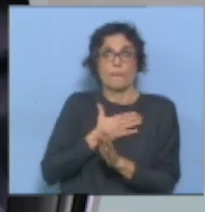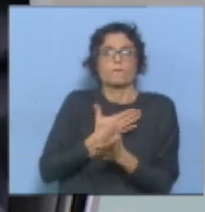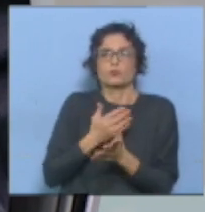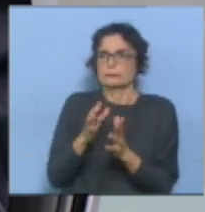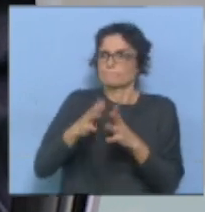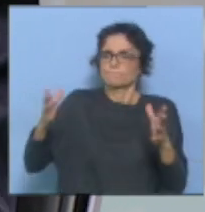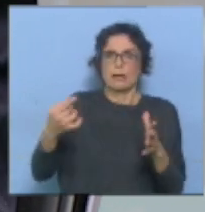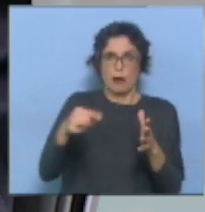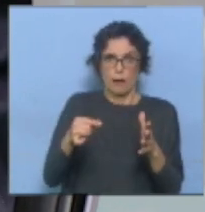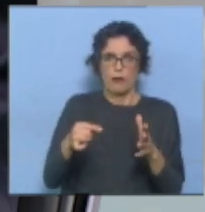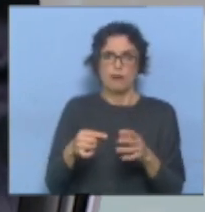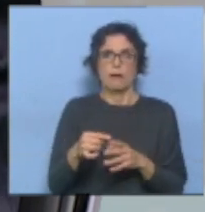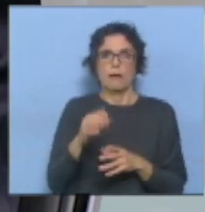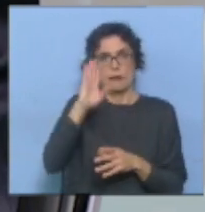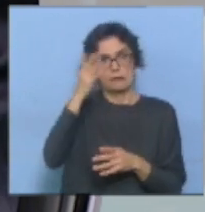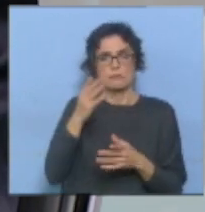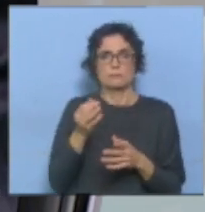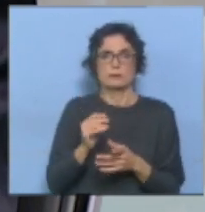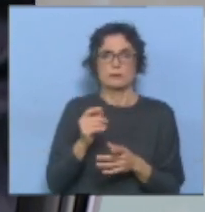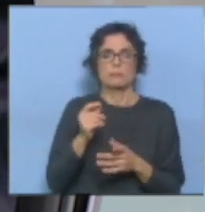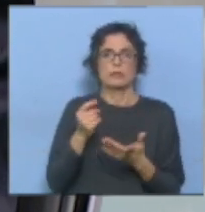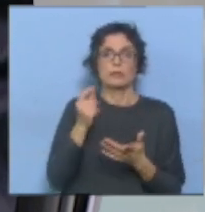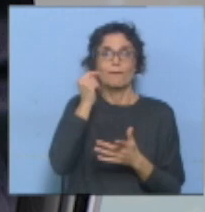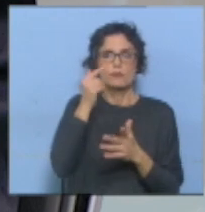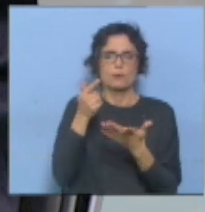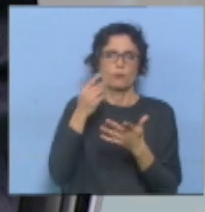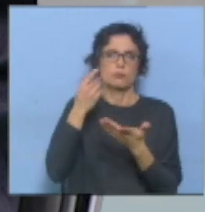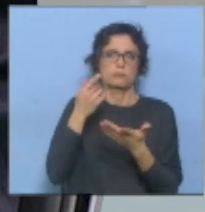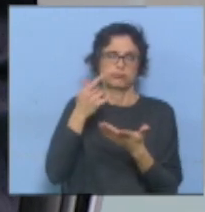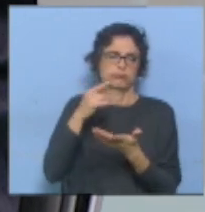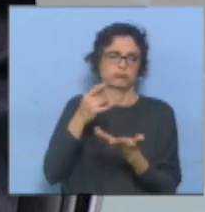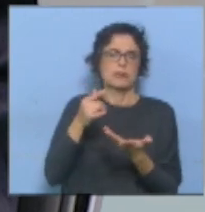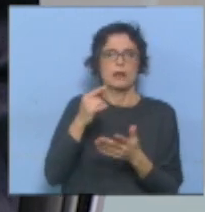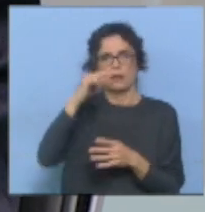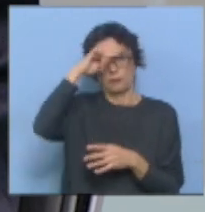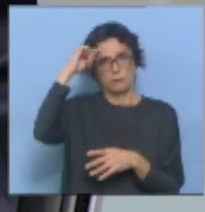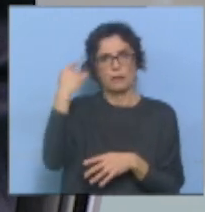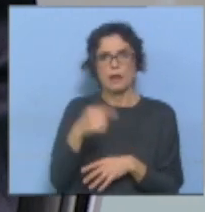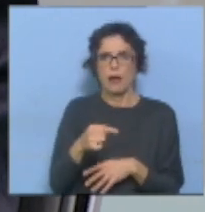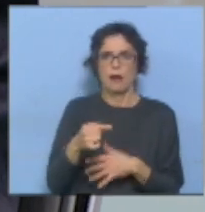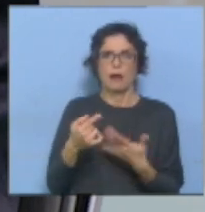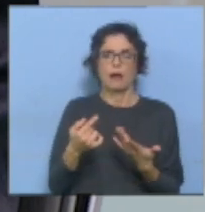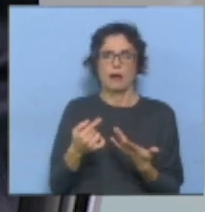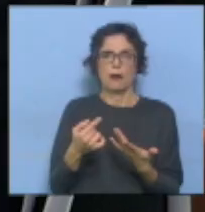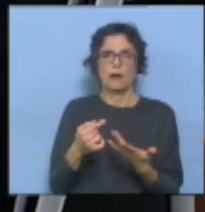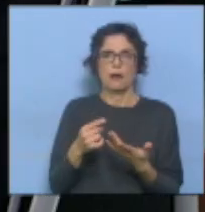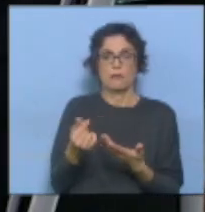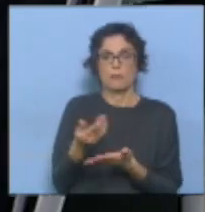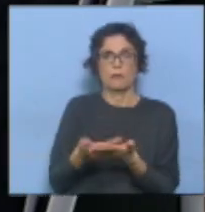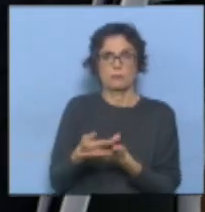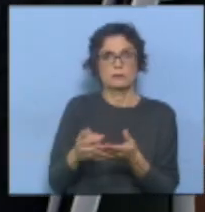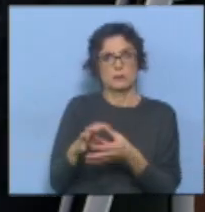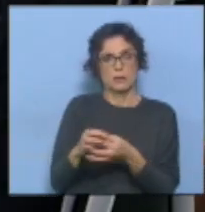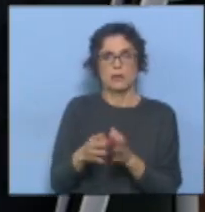Viseu, que teve muitas dificuldades, sob o ponto de vista económico, há anos, e isso foi muito falado, e também o Estado deixou